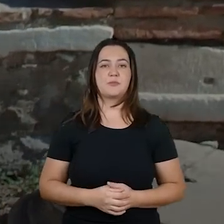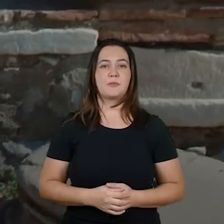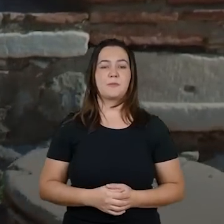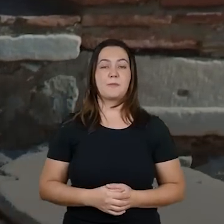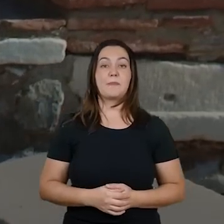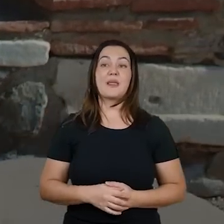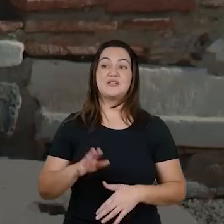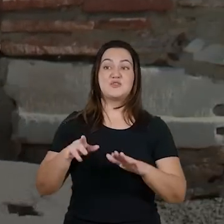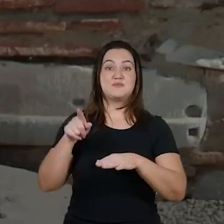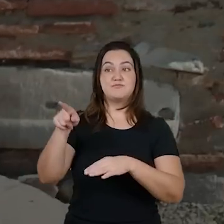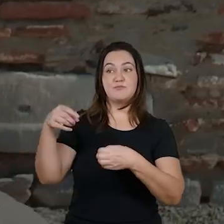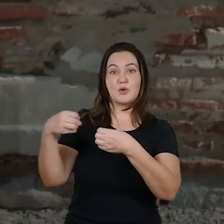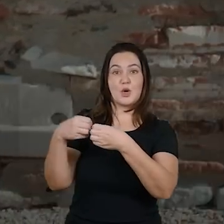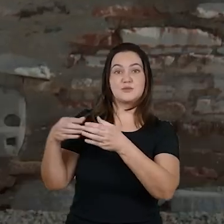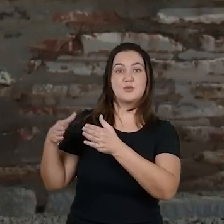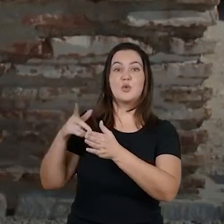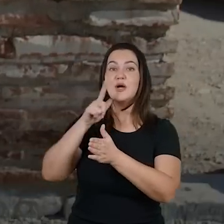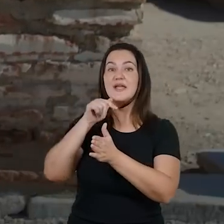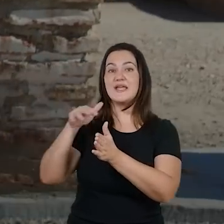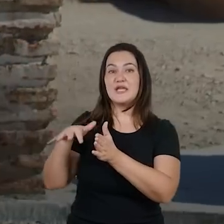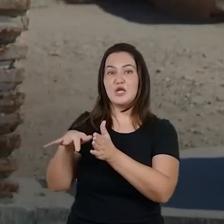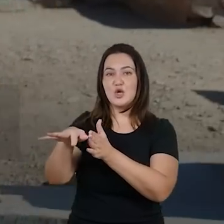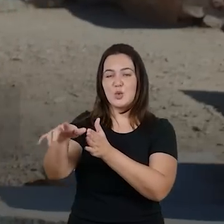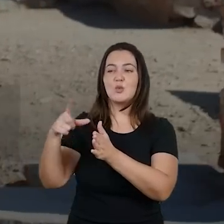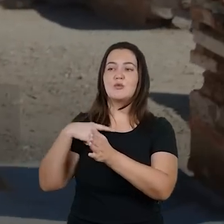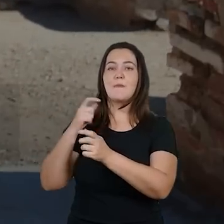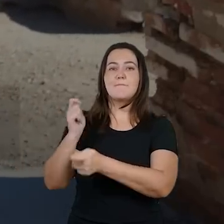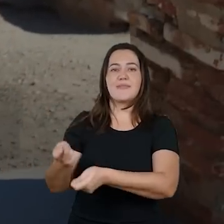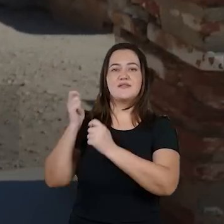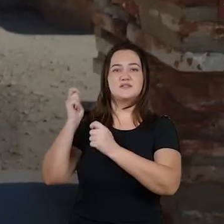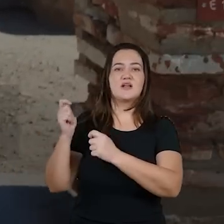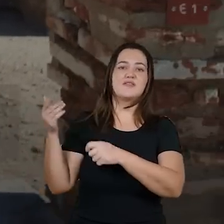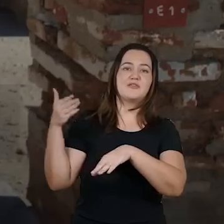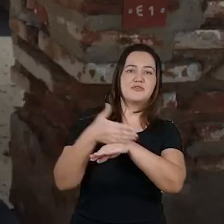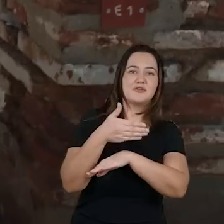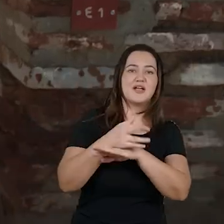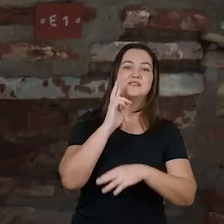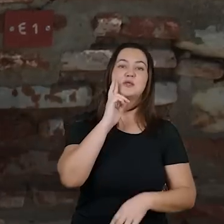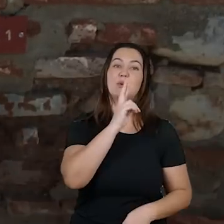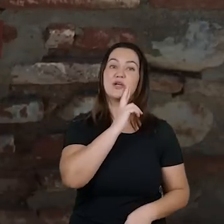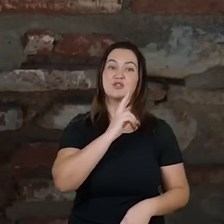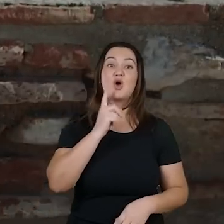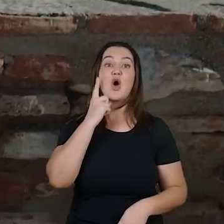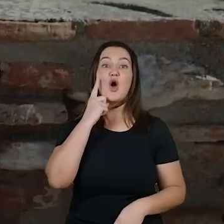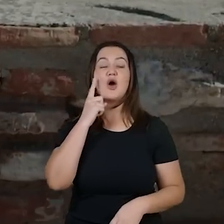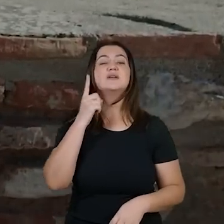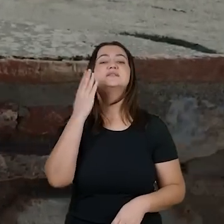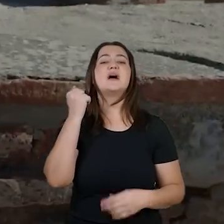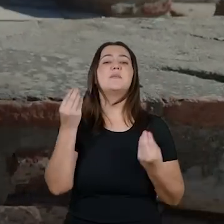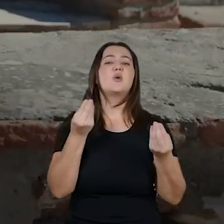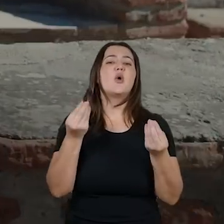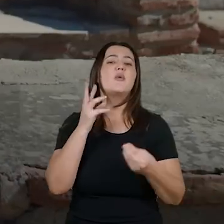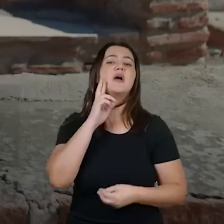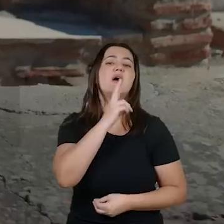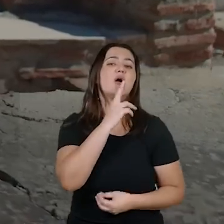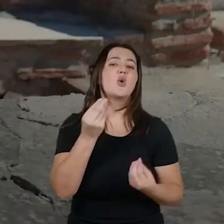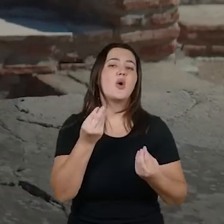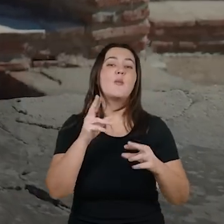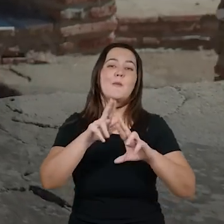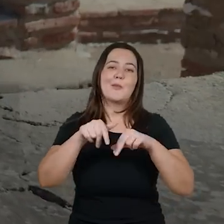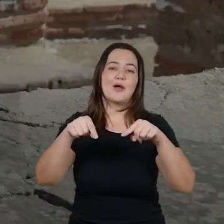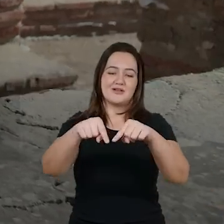rio aqui próximo e trazido até aqui. O restaurante estaria bem nessa ala aqui. A gente sabe que era um